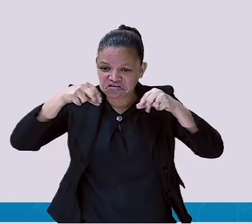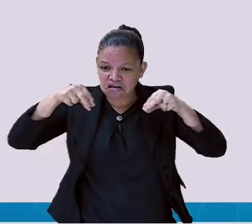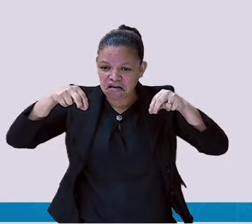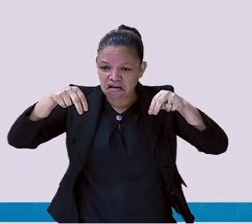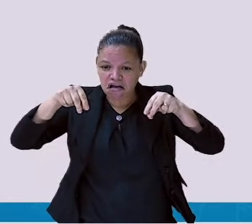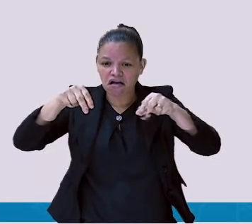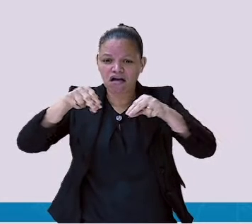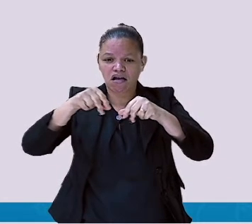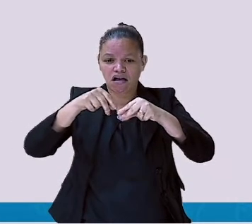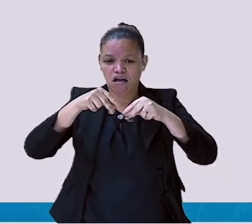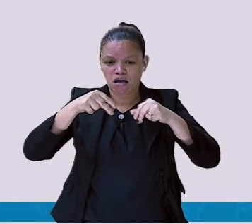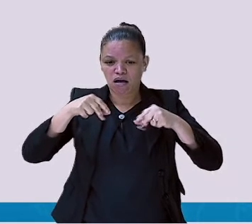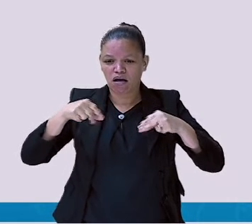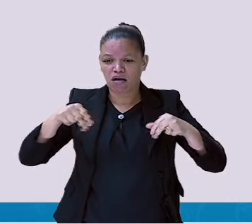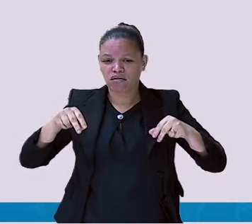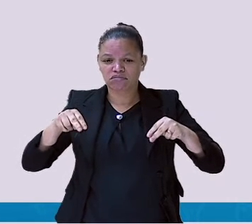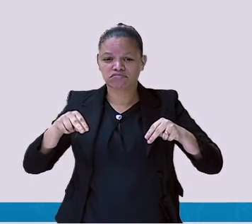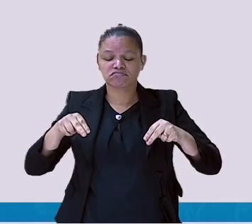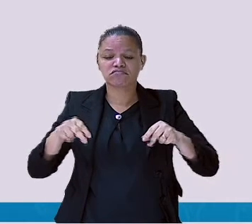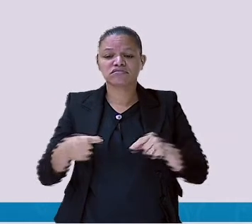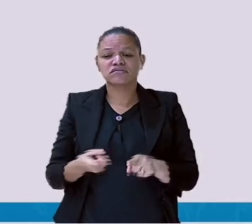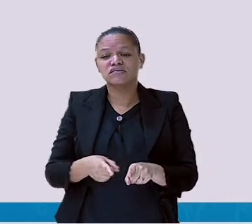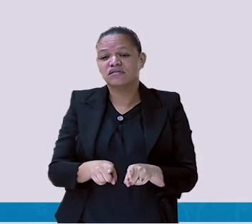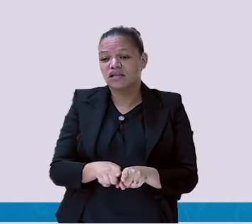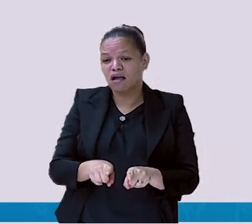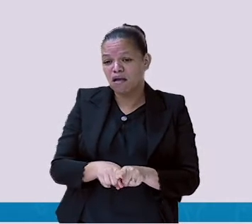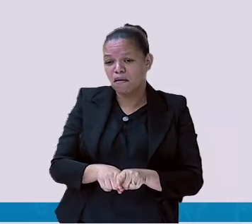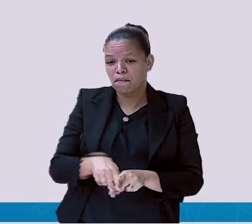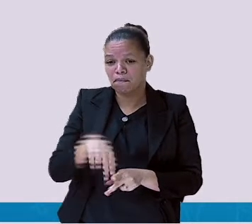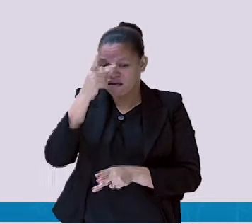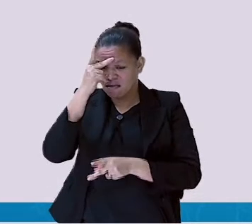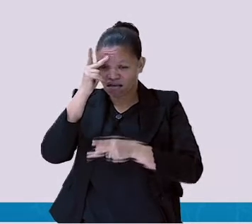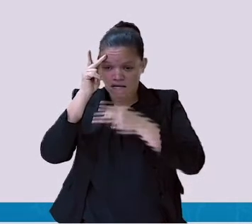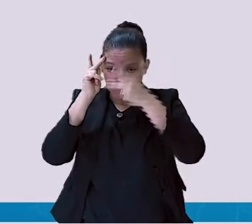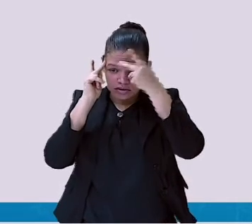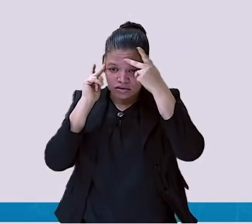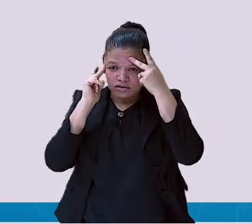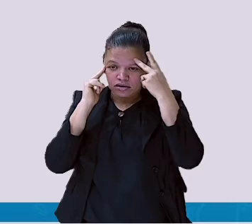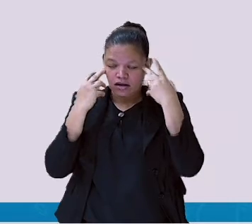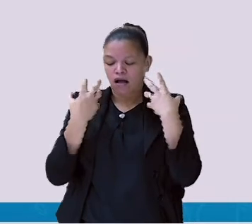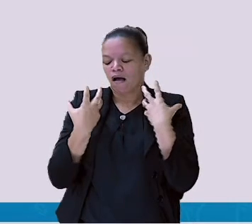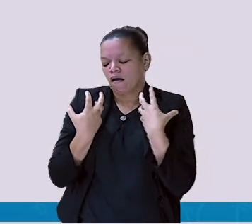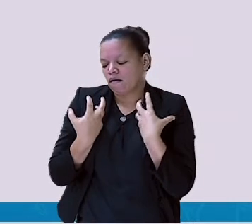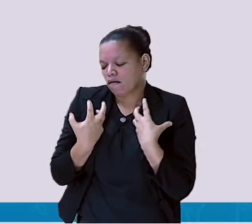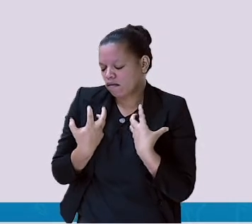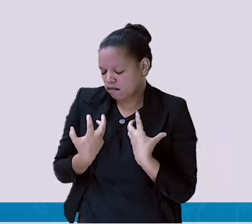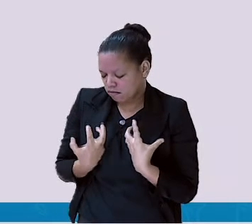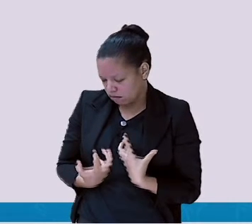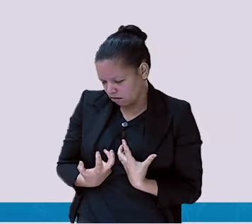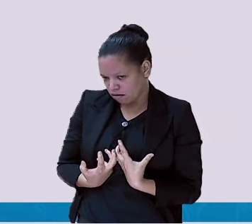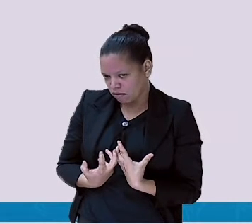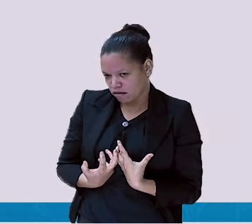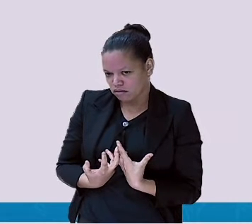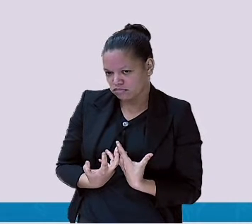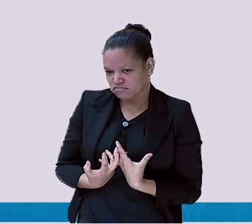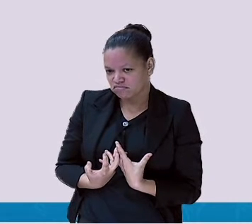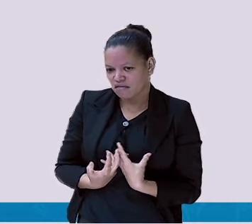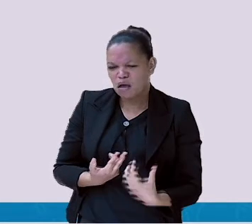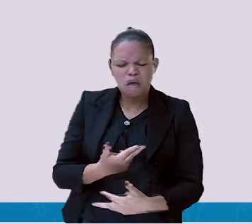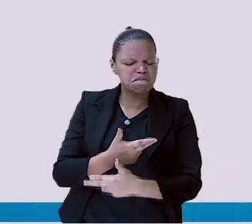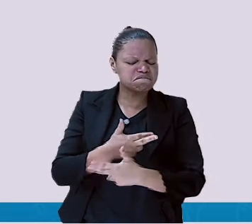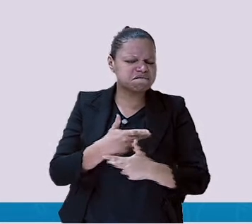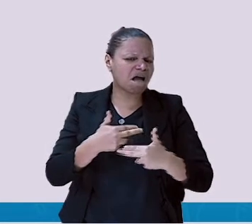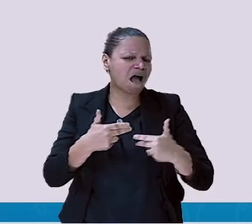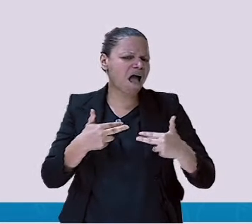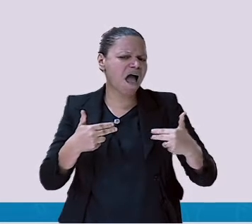sal excessivo. Estresse e tabagismo. E quais são aí os